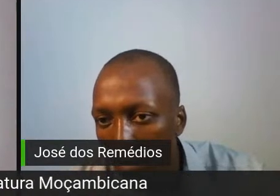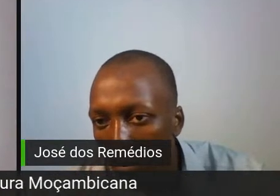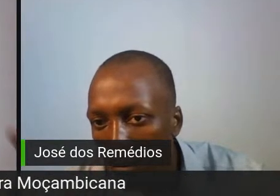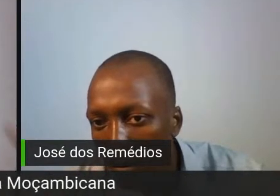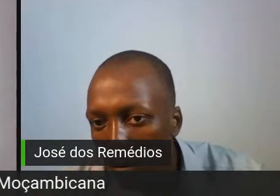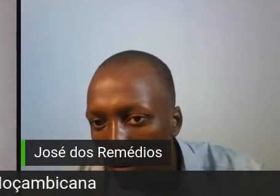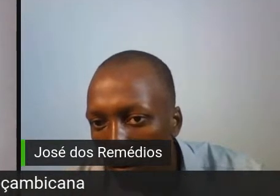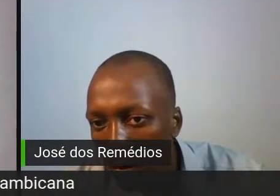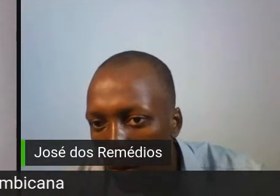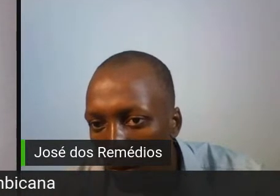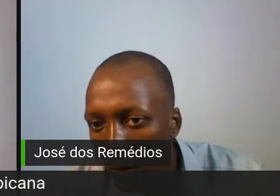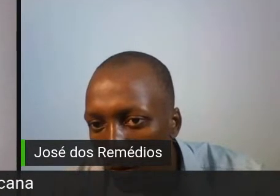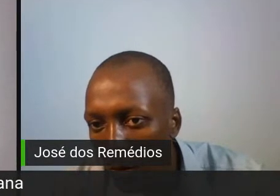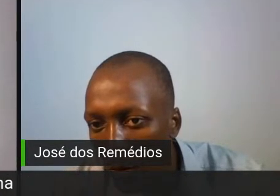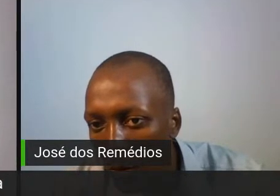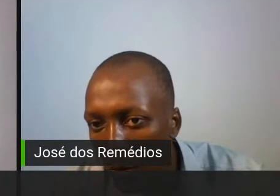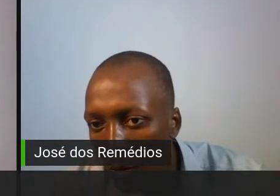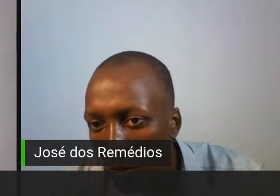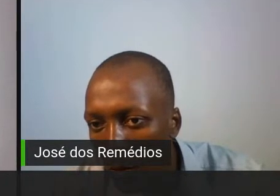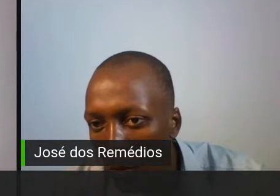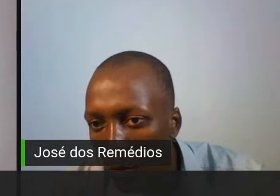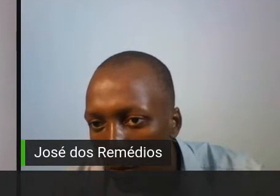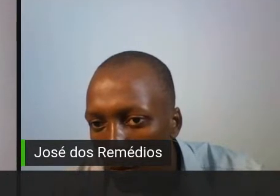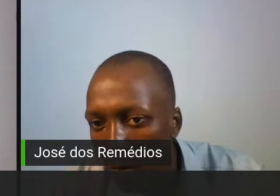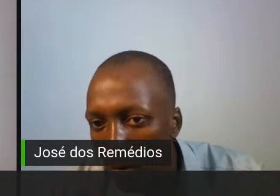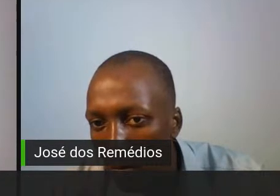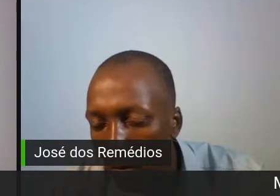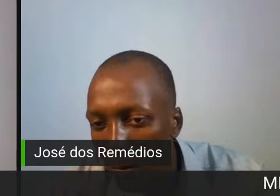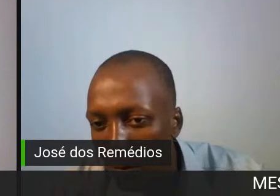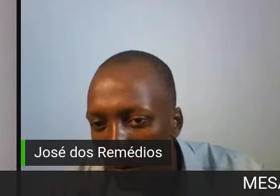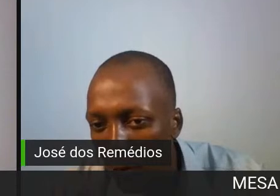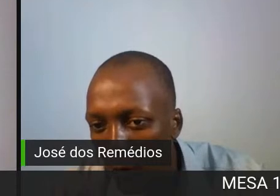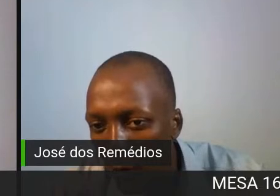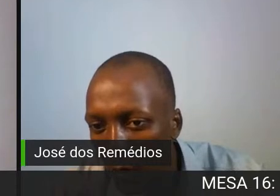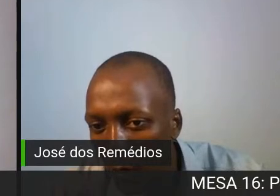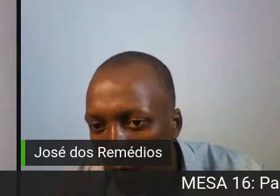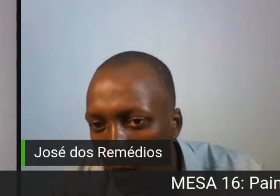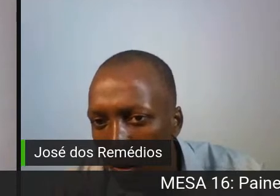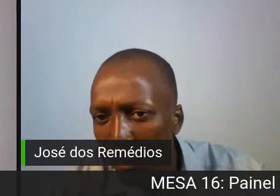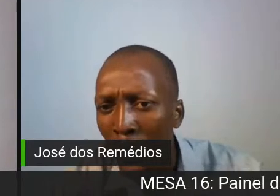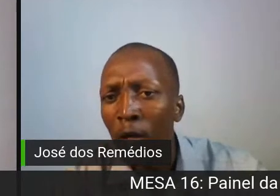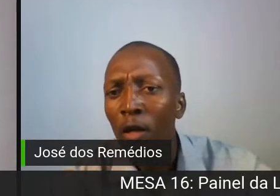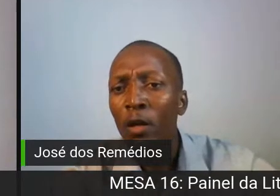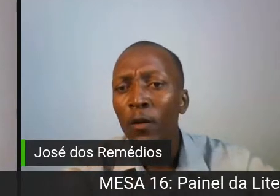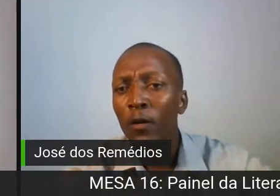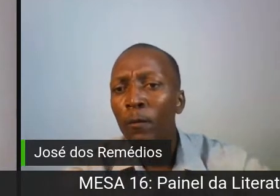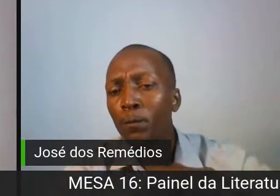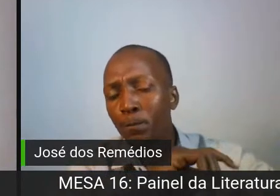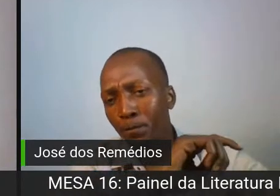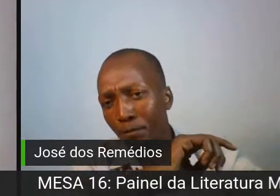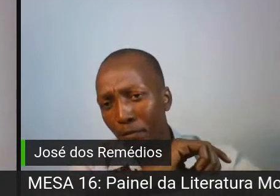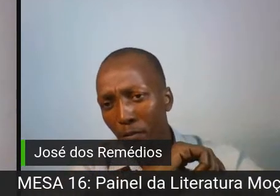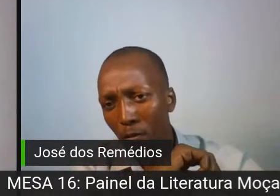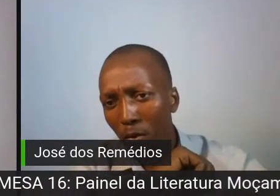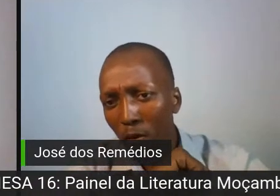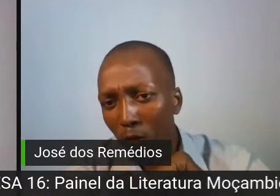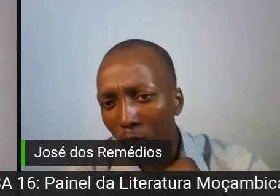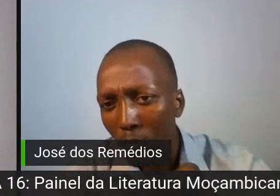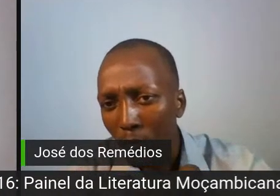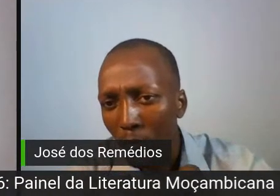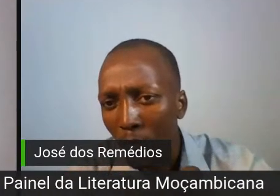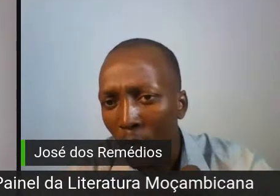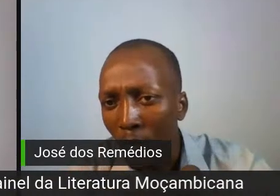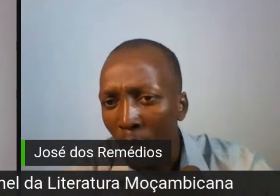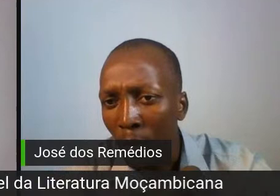literatura começava em 75, mas na verdade não é isso. É só esse aspecto que eu queria